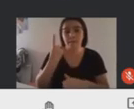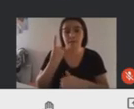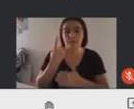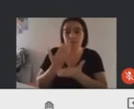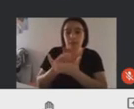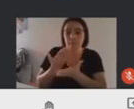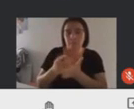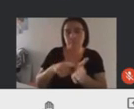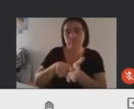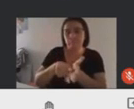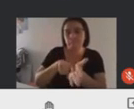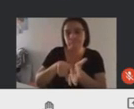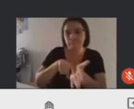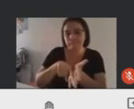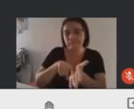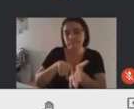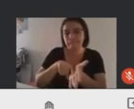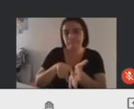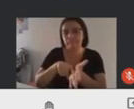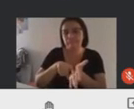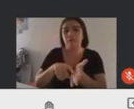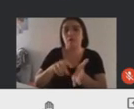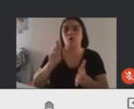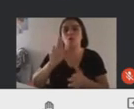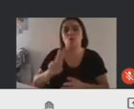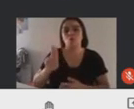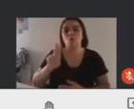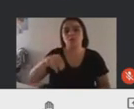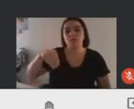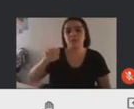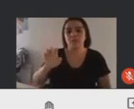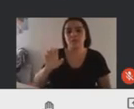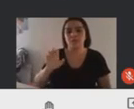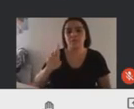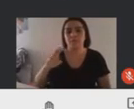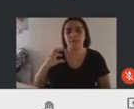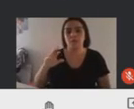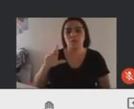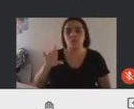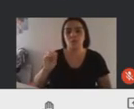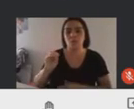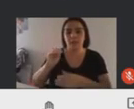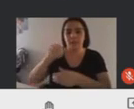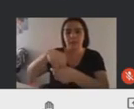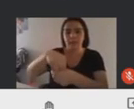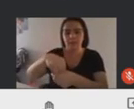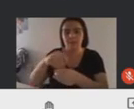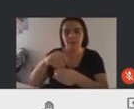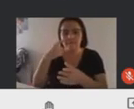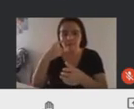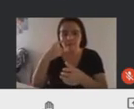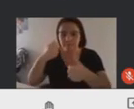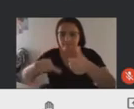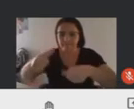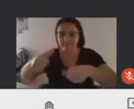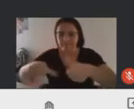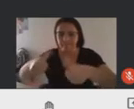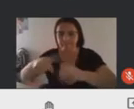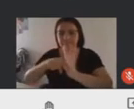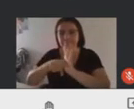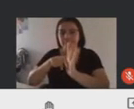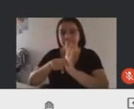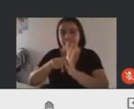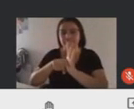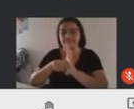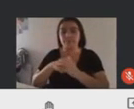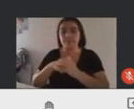está fazendo, e é com mercúrio, né? Nós estamos determinando mercúrio e nós já vimos que os sedimentos, né,